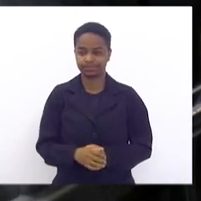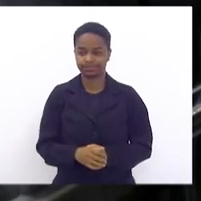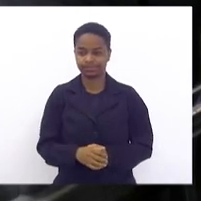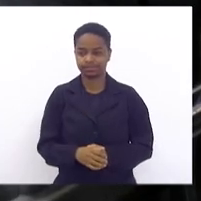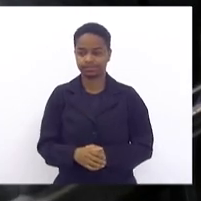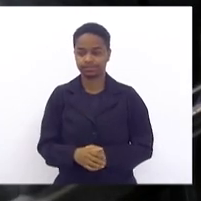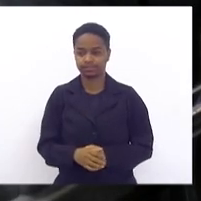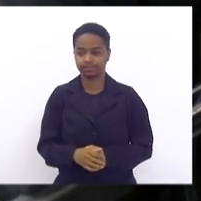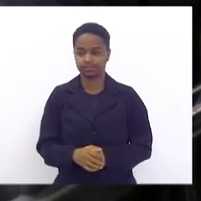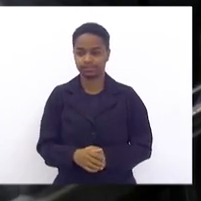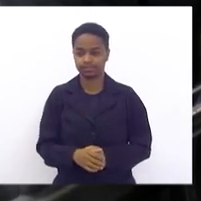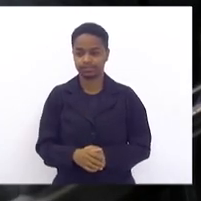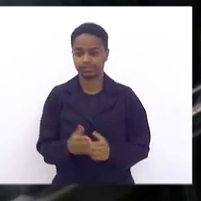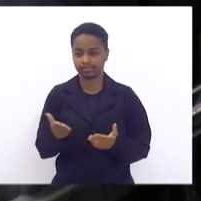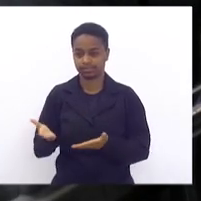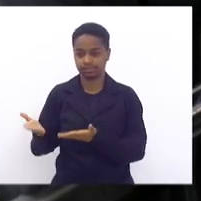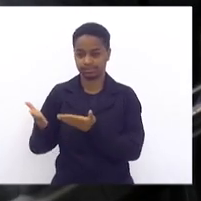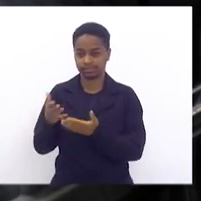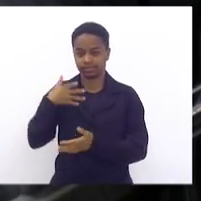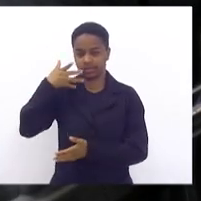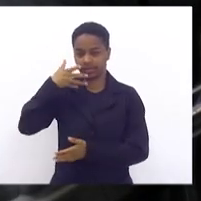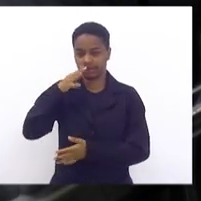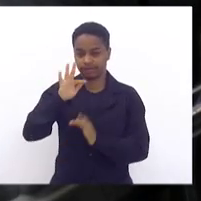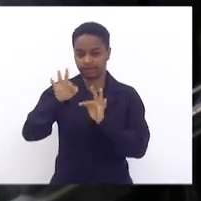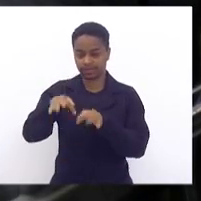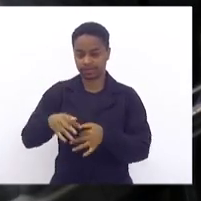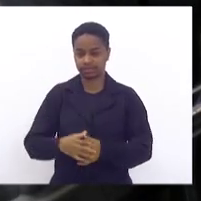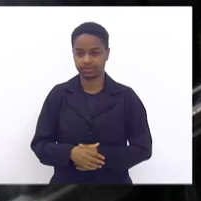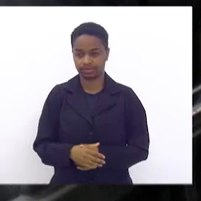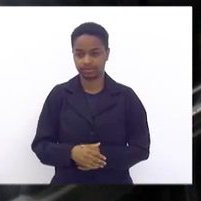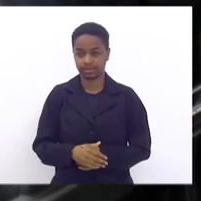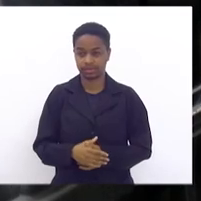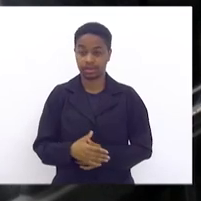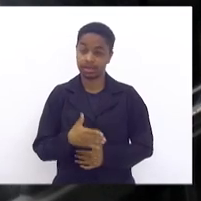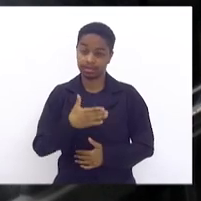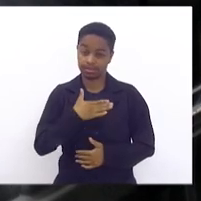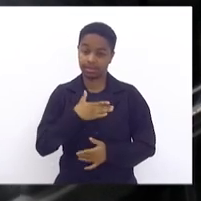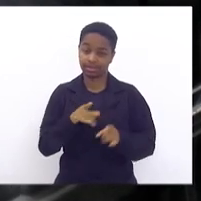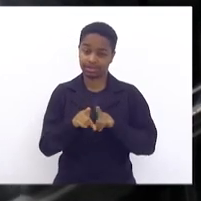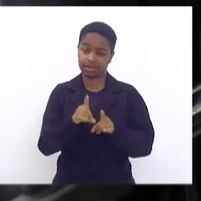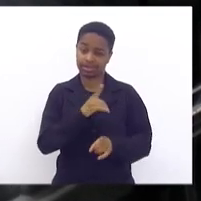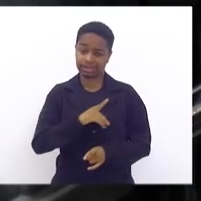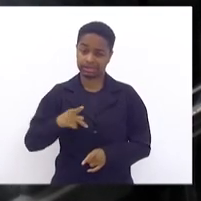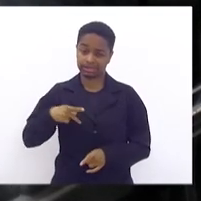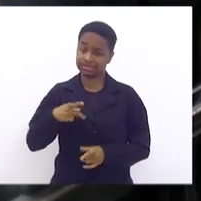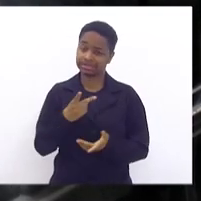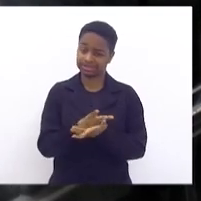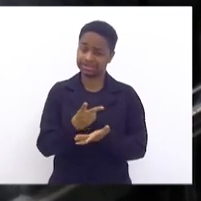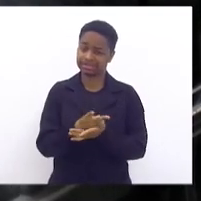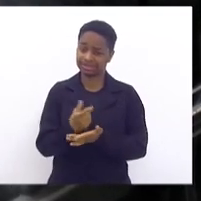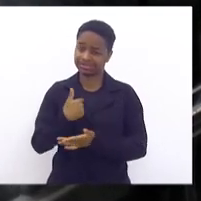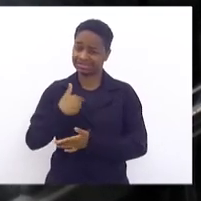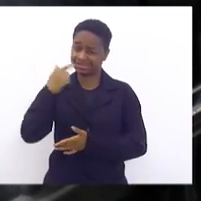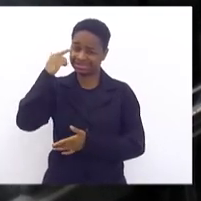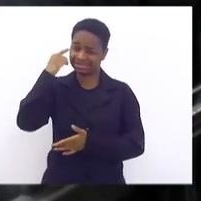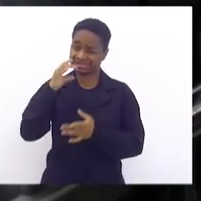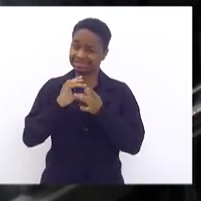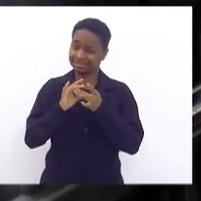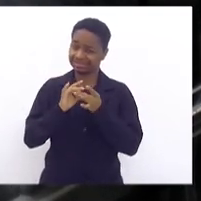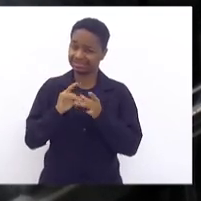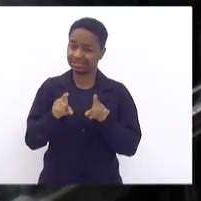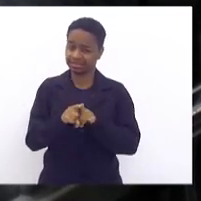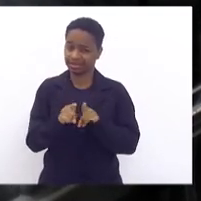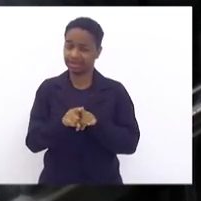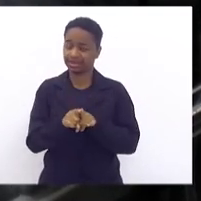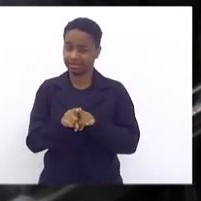Doutora Adriana, para suas considerações. Casca de polícia me acompanha, a minha da defensoria, eu também sei, nunca deixei, no fundo, a gente